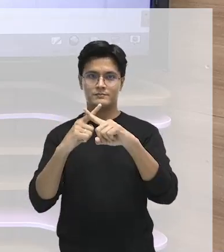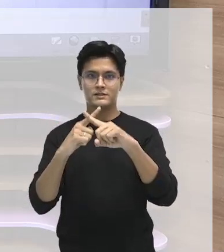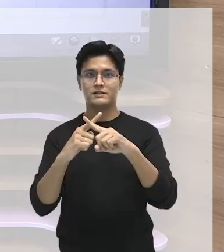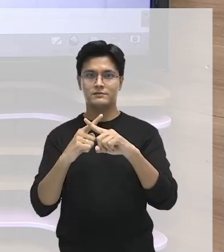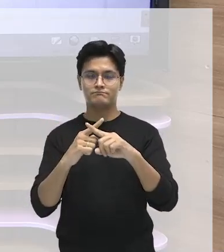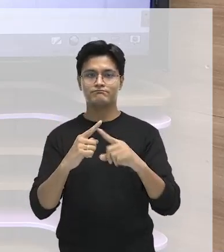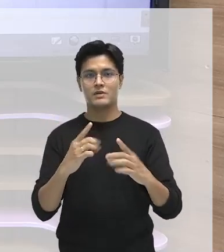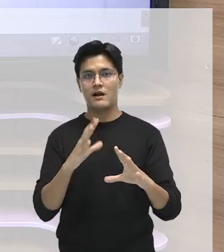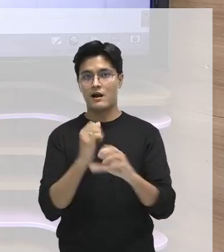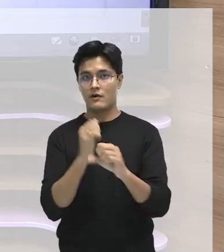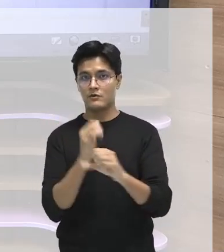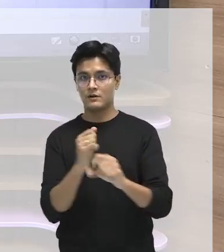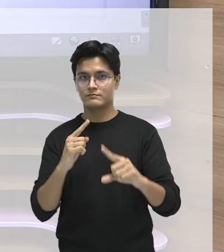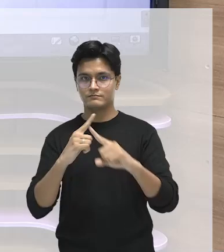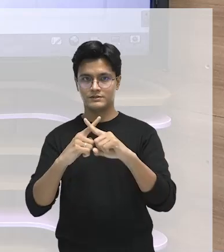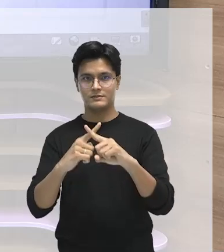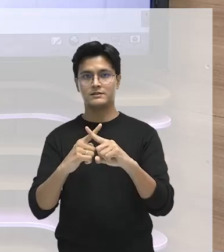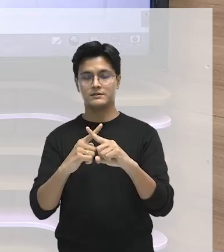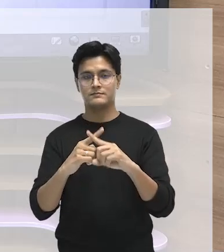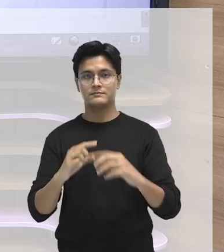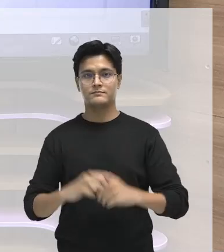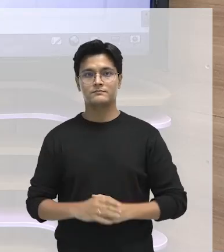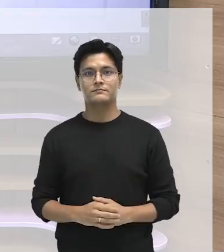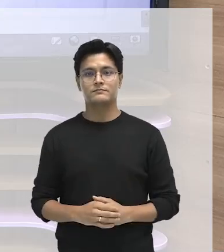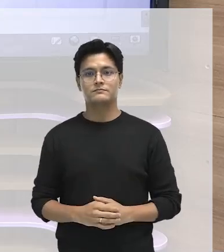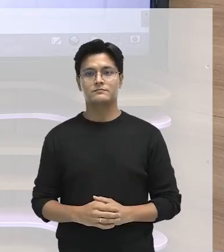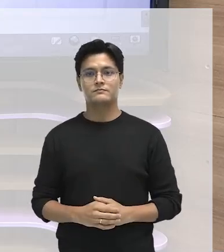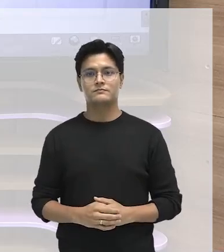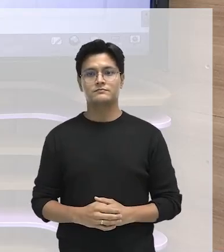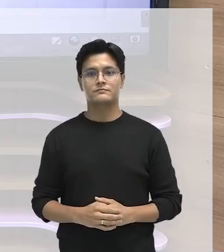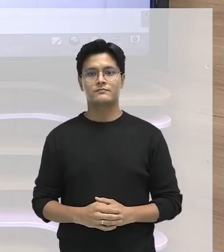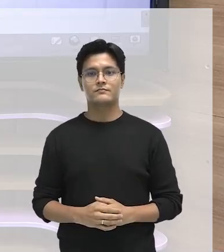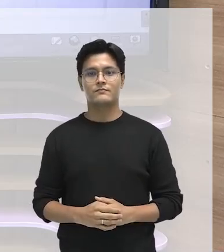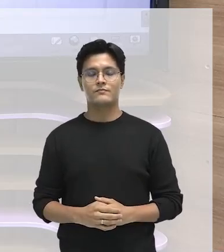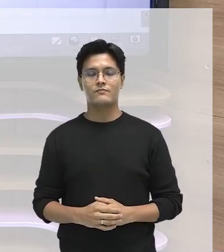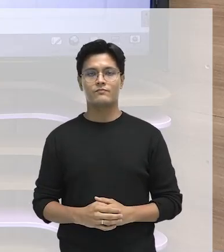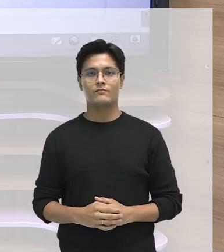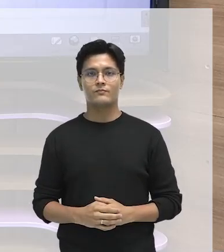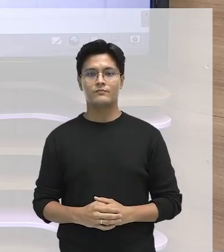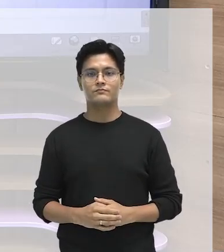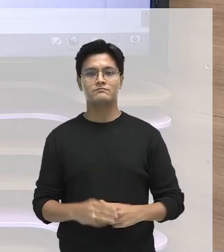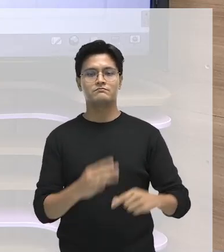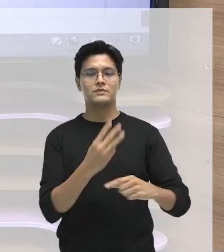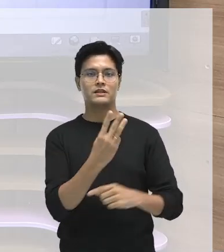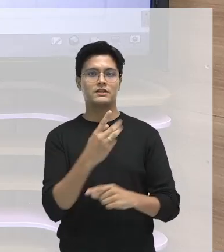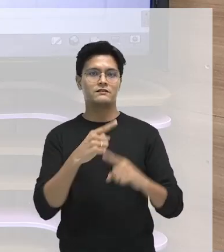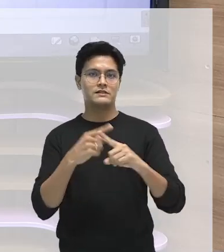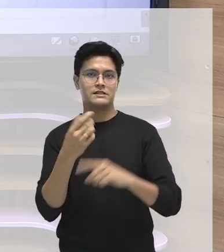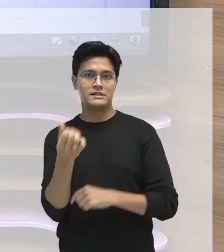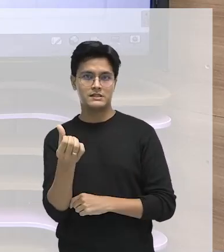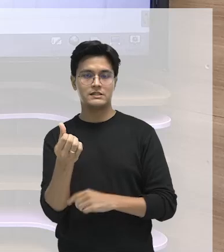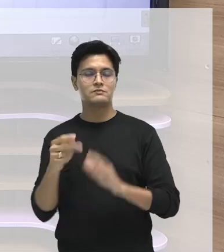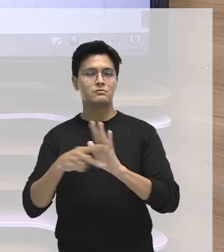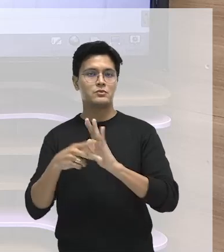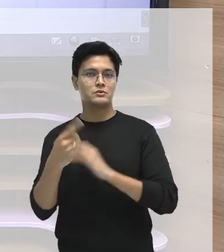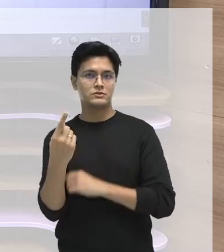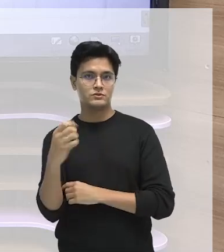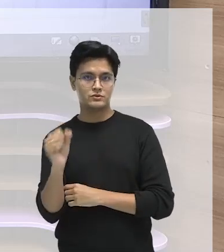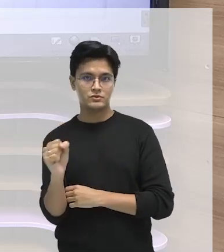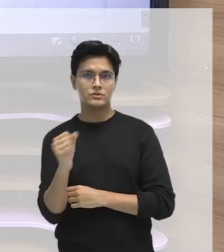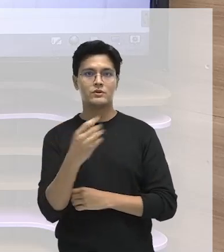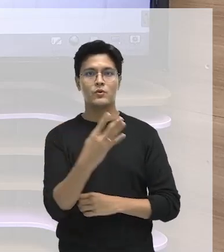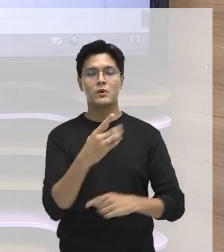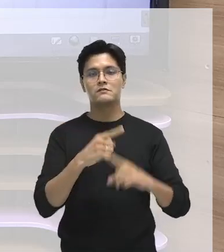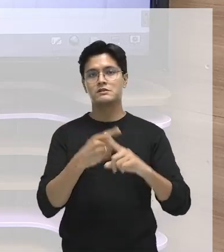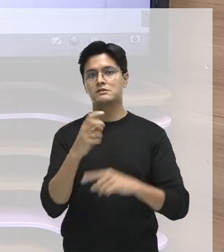Multiplica cruzado. 3 vezes 6, 18, coloca o 18 aqui, tá? Ou o número que der. 4 vezes 5,